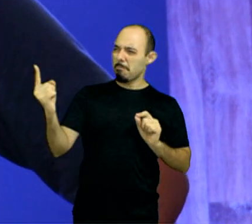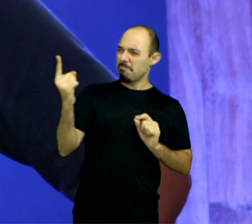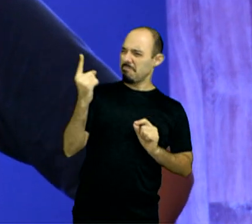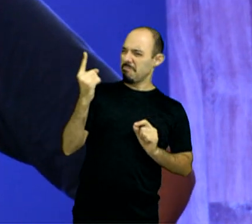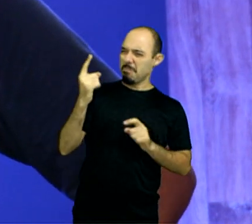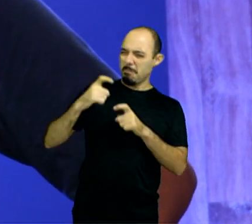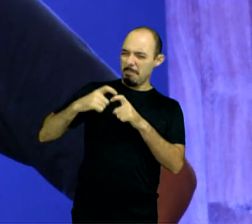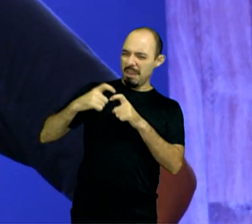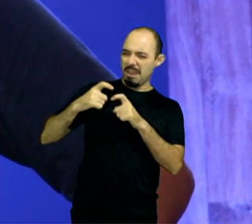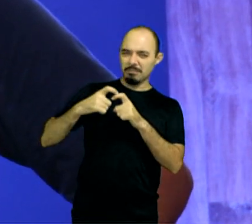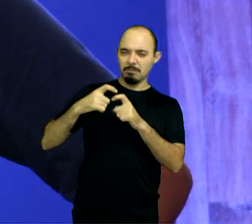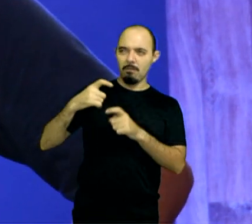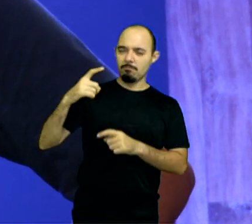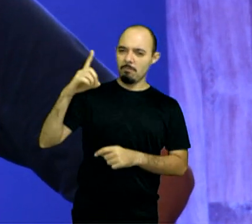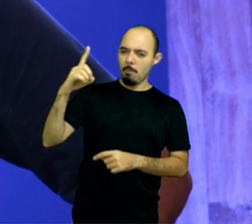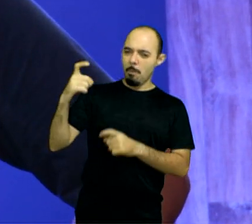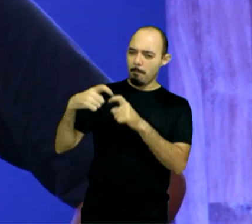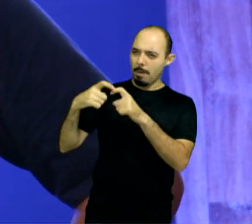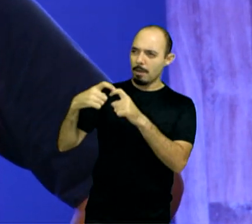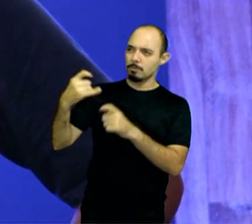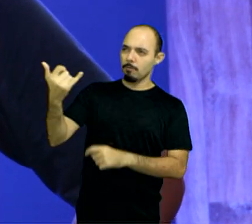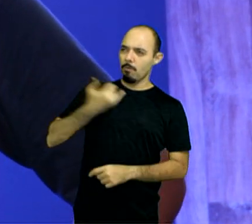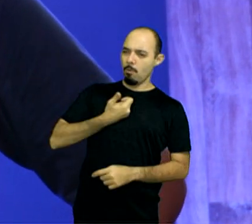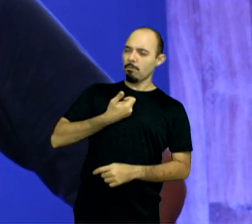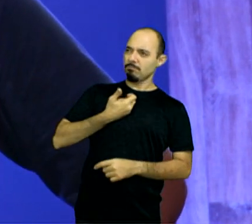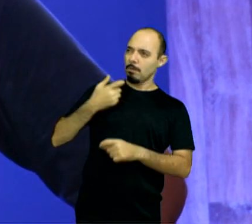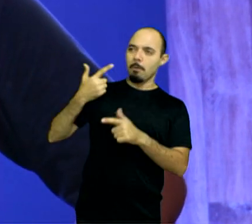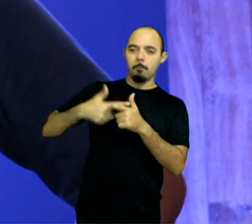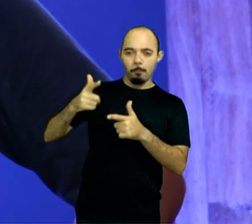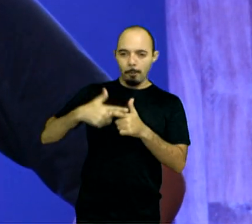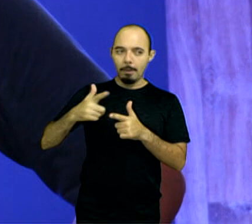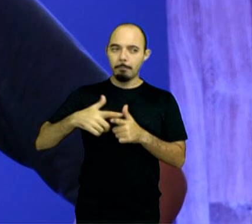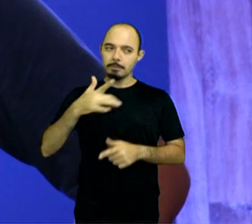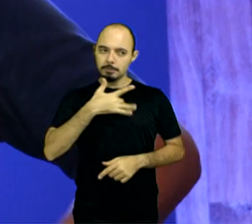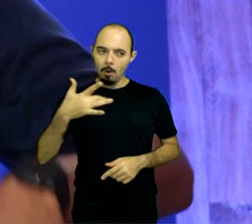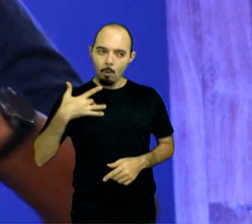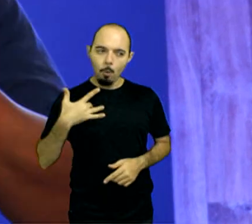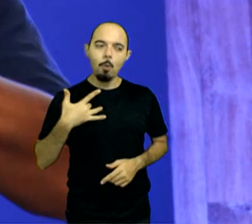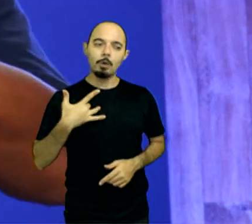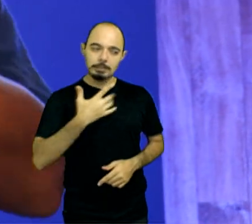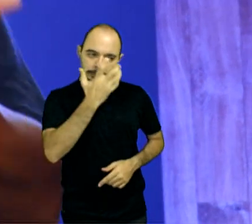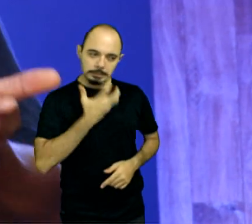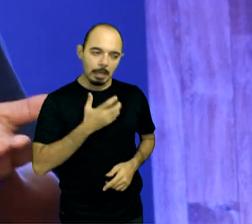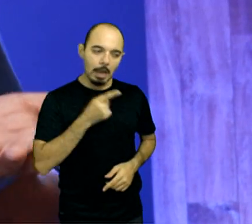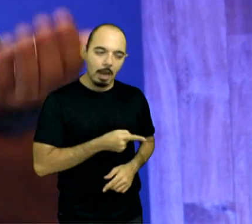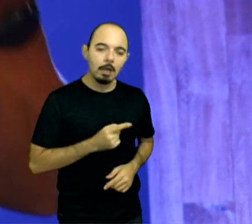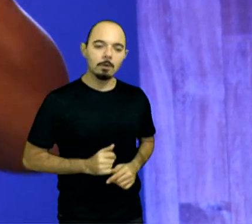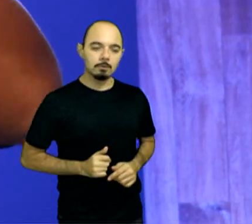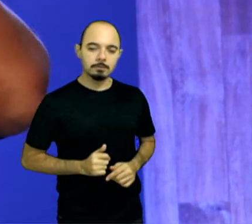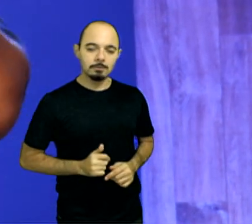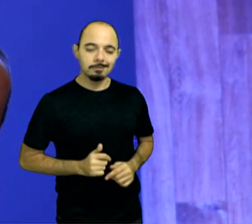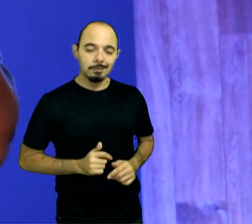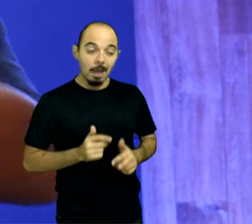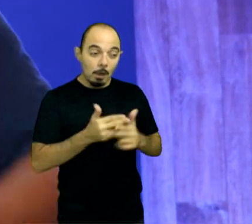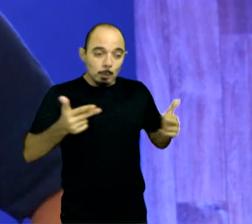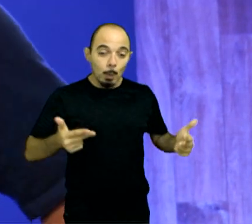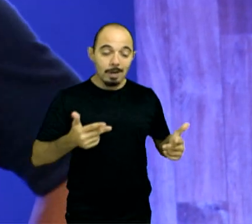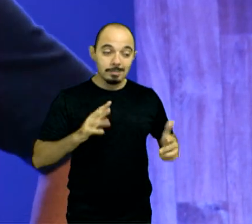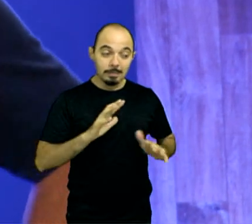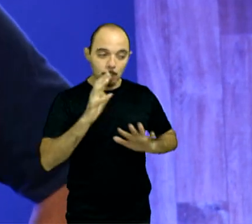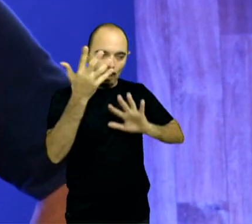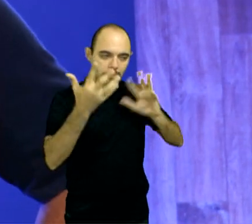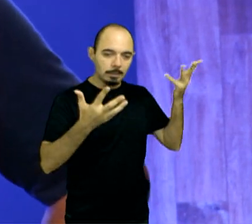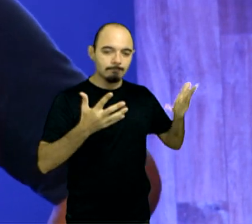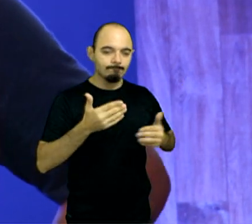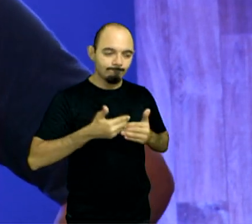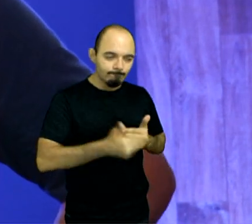da seriedade da coisa, que eu tive, né? Mas aí as coisas estão acontecendo e a gente fica sabendo como é que Deus vai trabalhando,